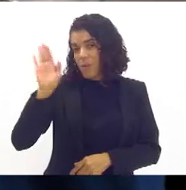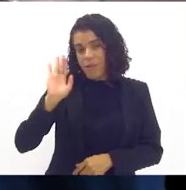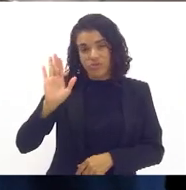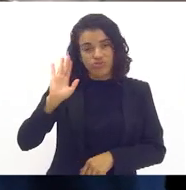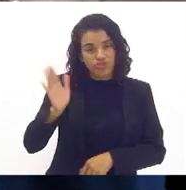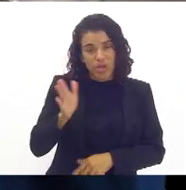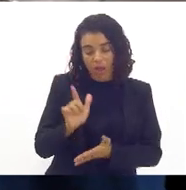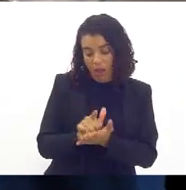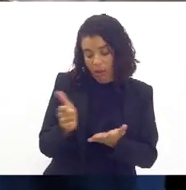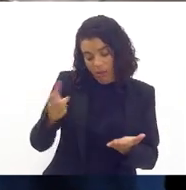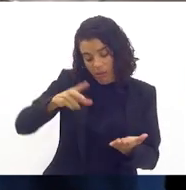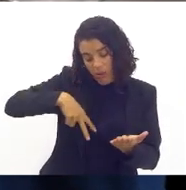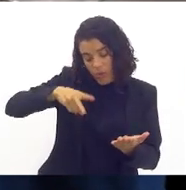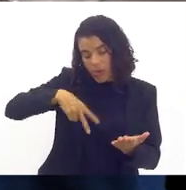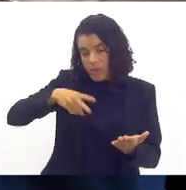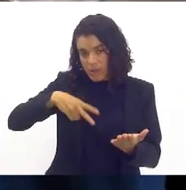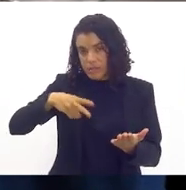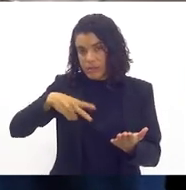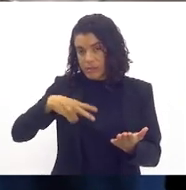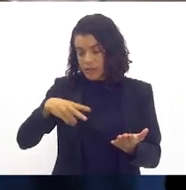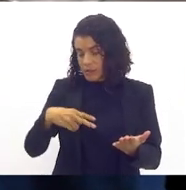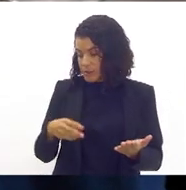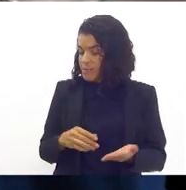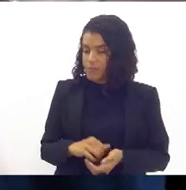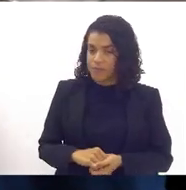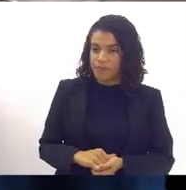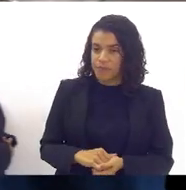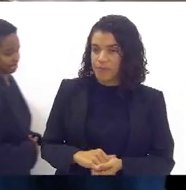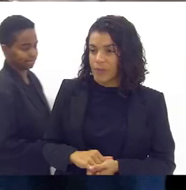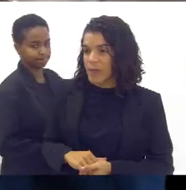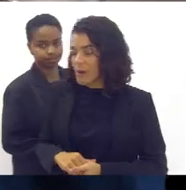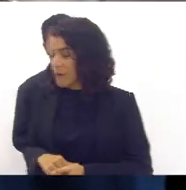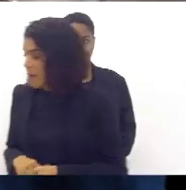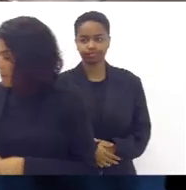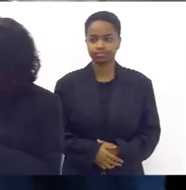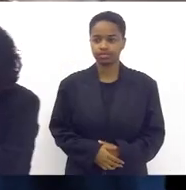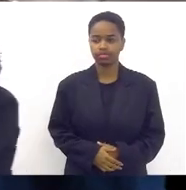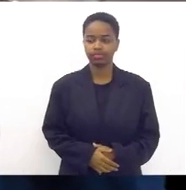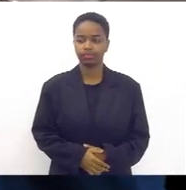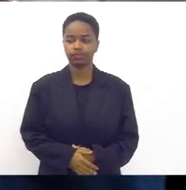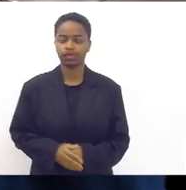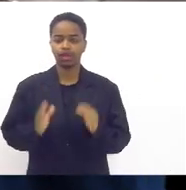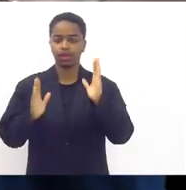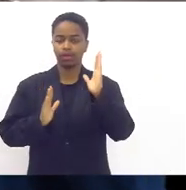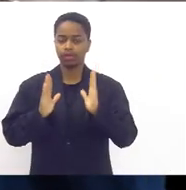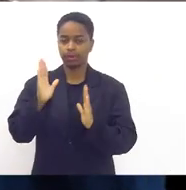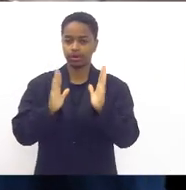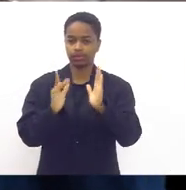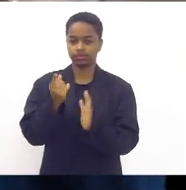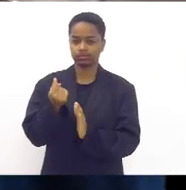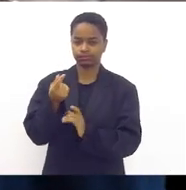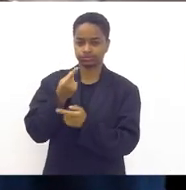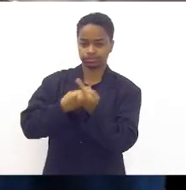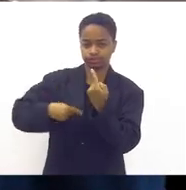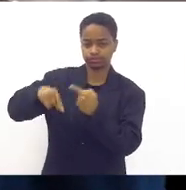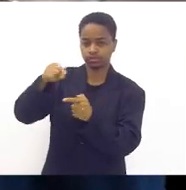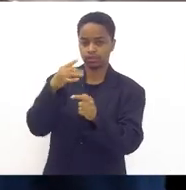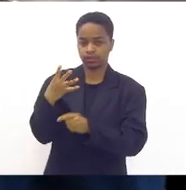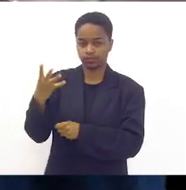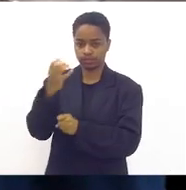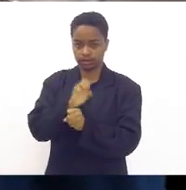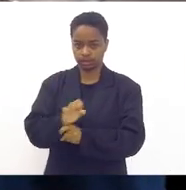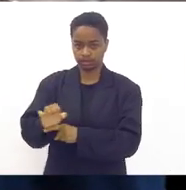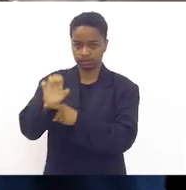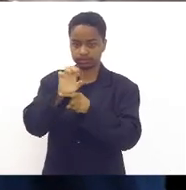li nos jornais, que os regimes de recuperação fiscal dos quatro estados, eles precisam